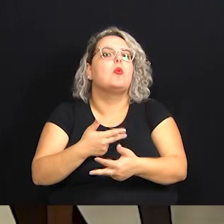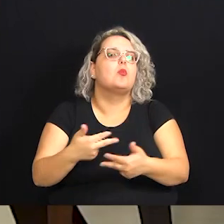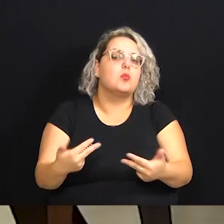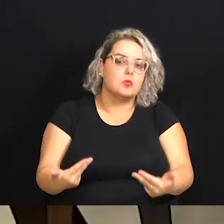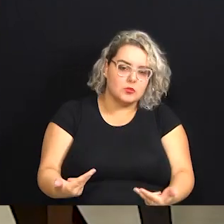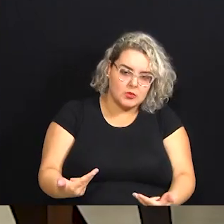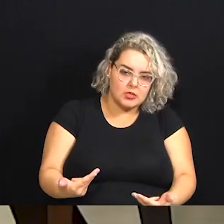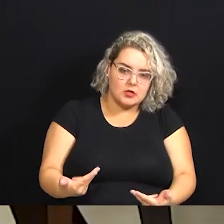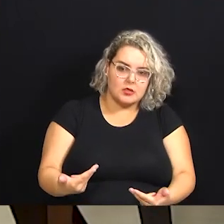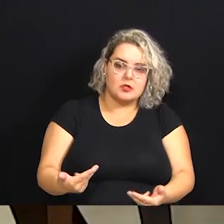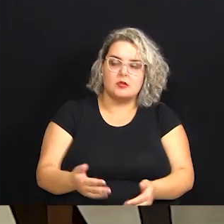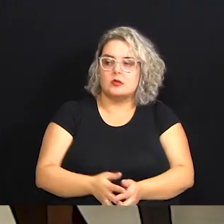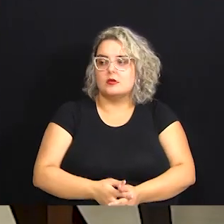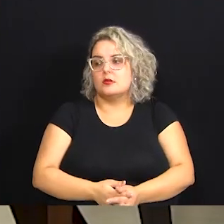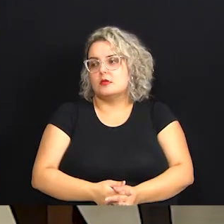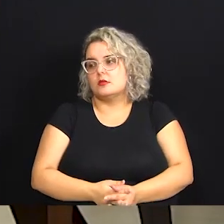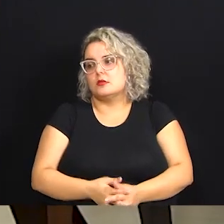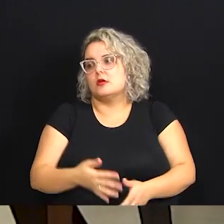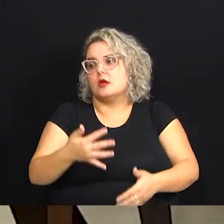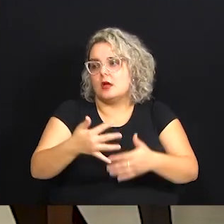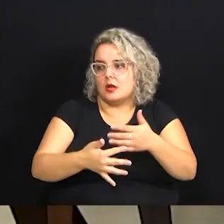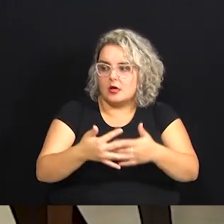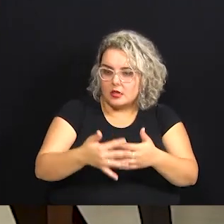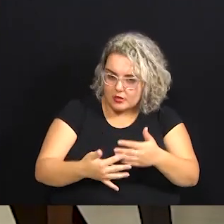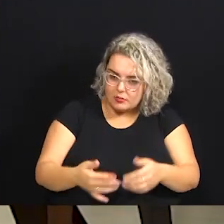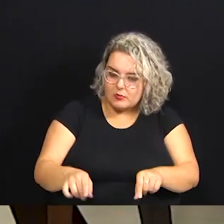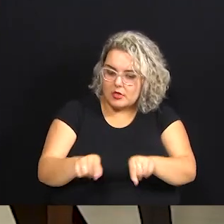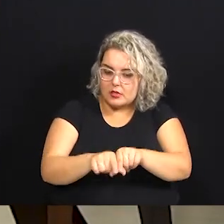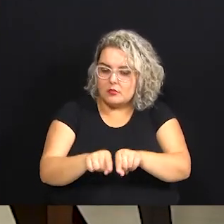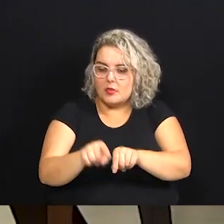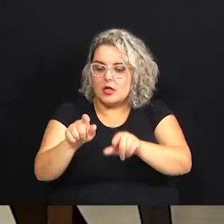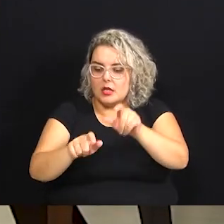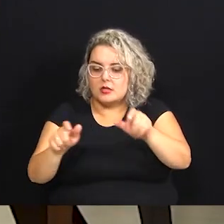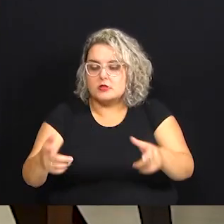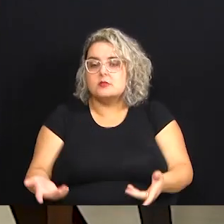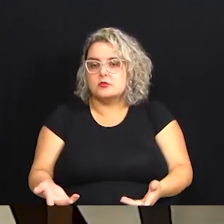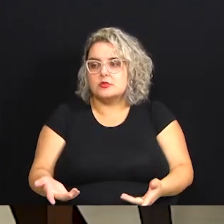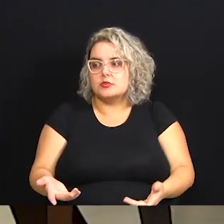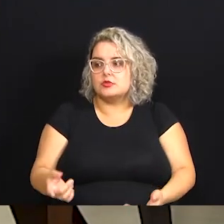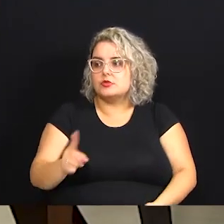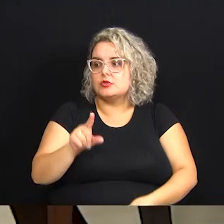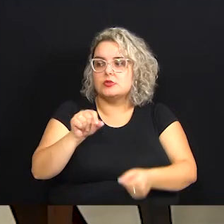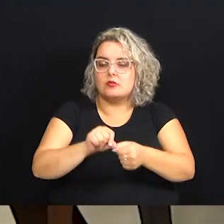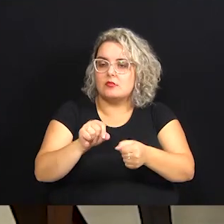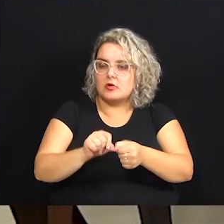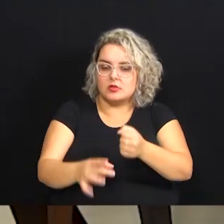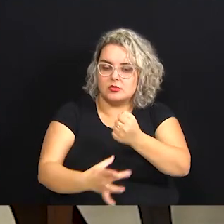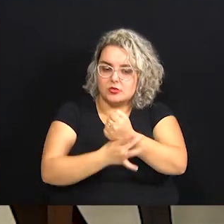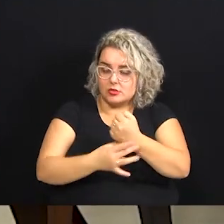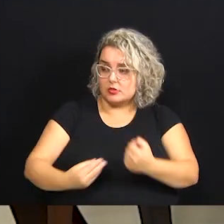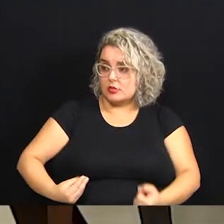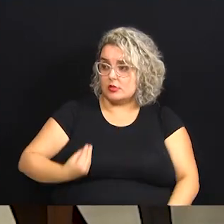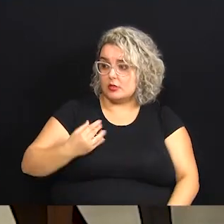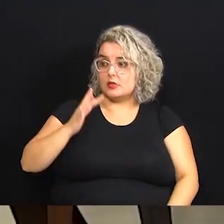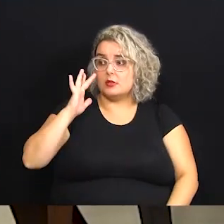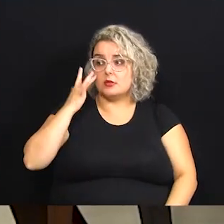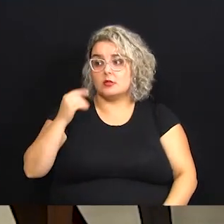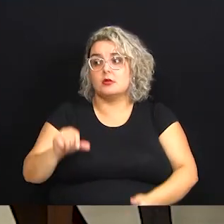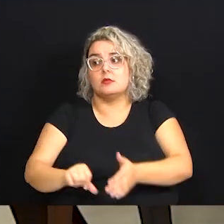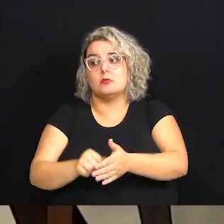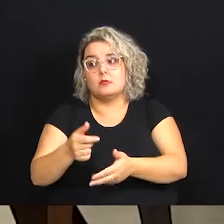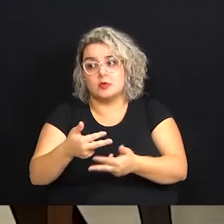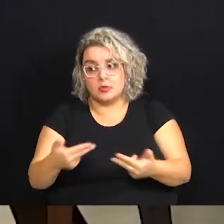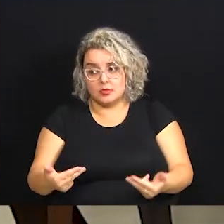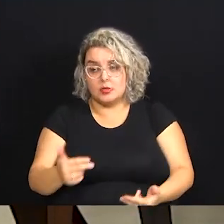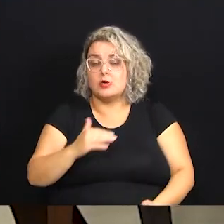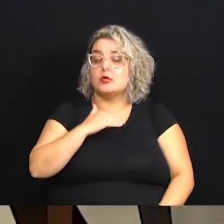coisa que impede, de certa forma, as pessoas de não fazerem um seguro de vida, porque eu acho que tem a primeira